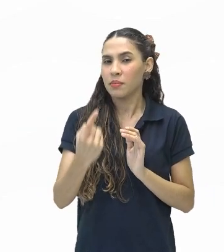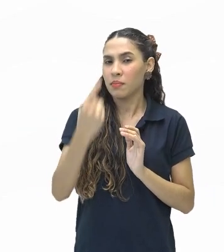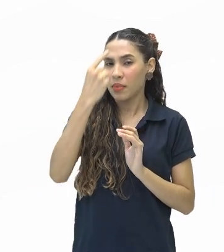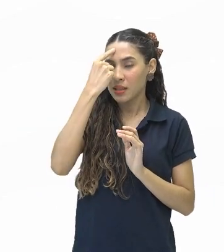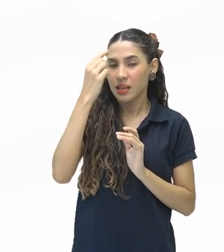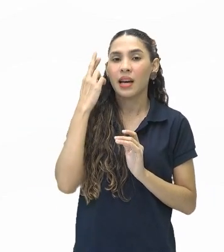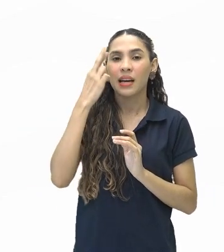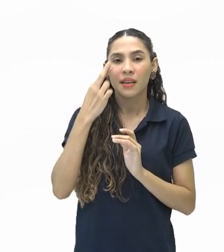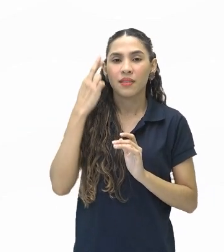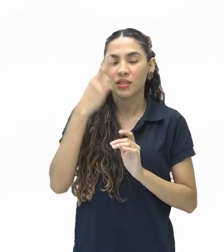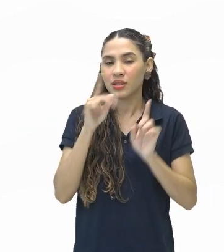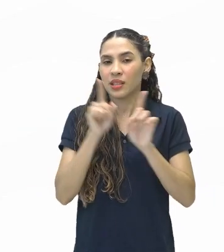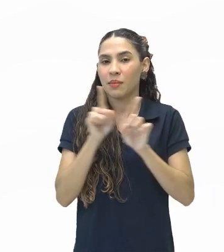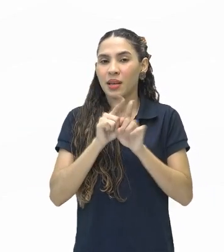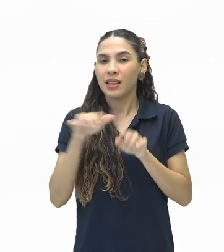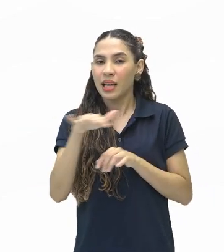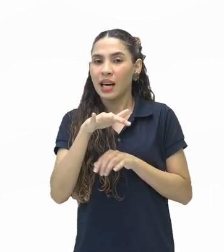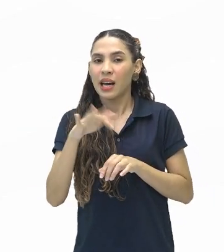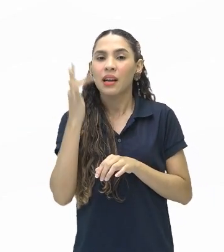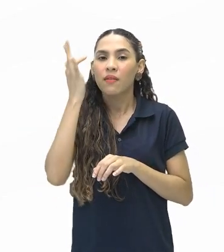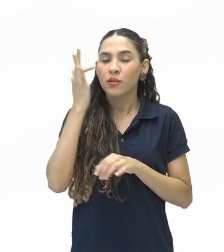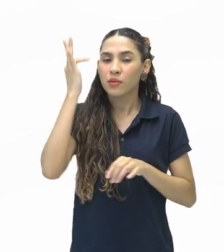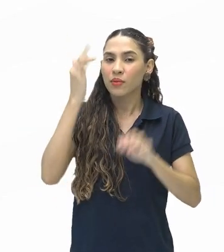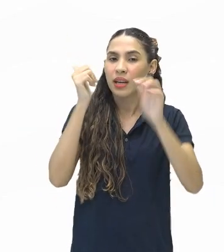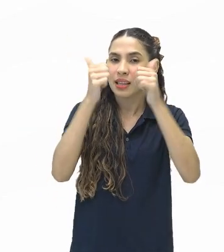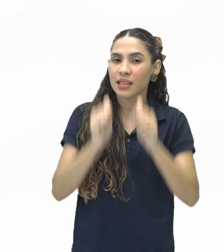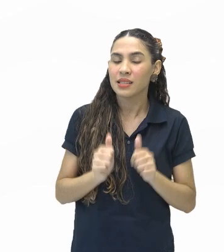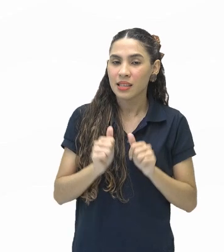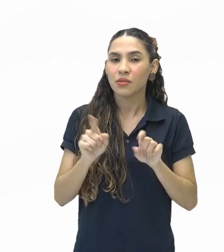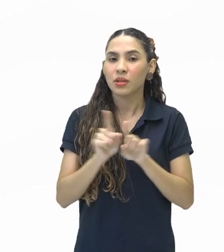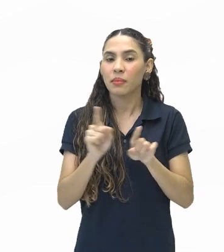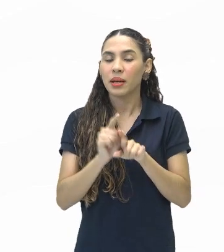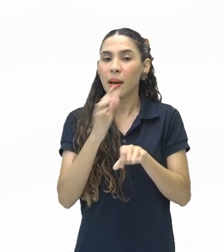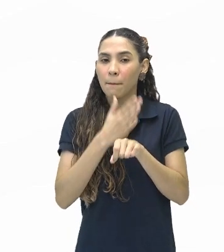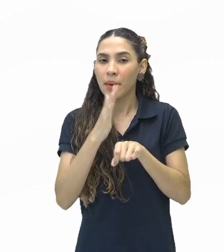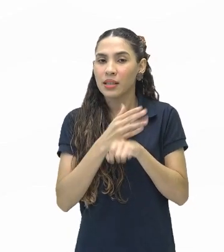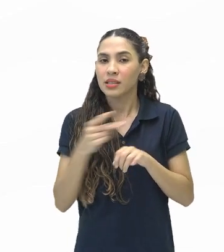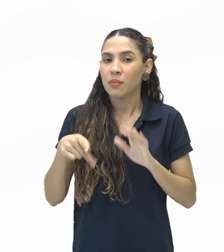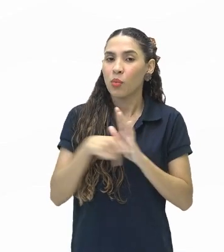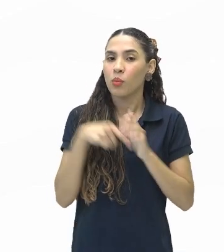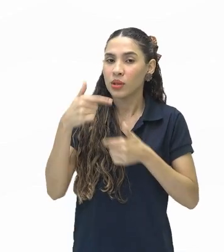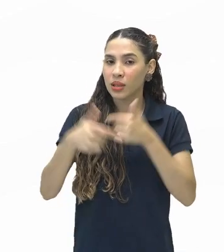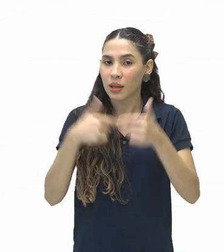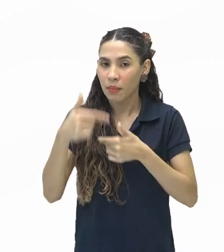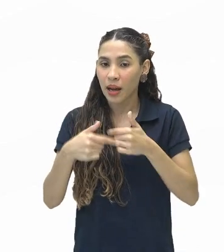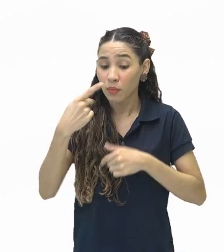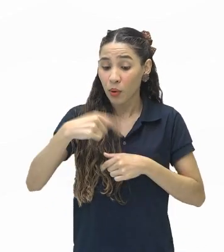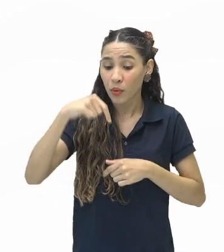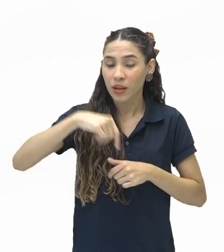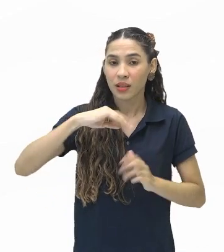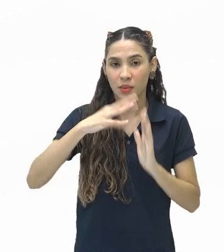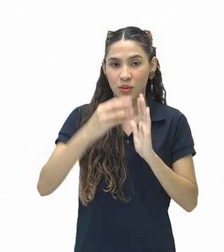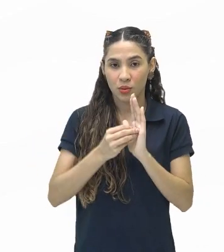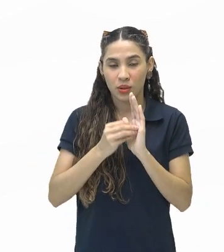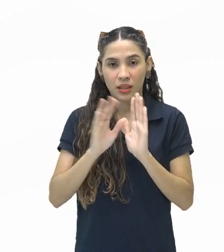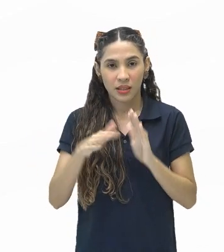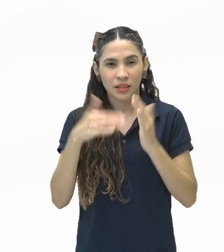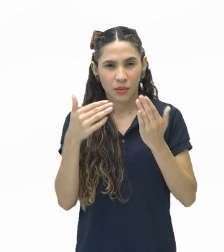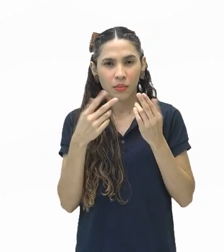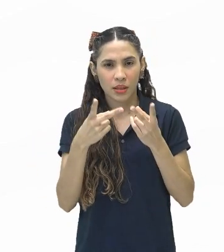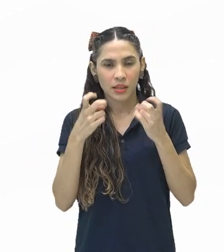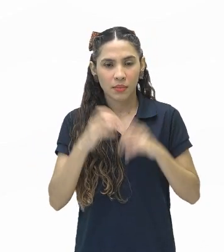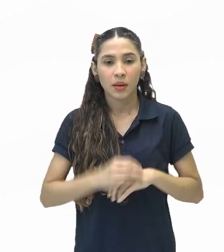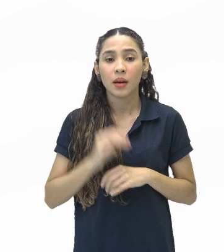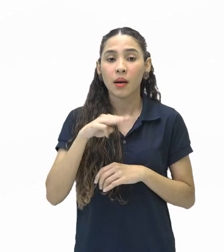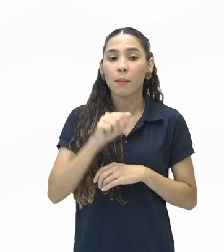refletir filosoficamente, analisando, né, essa prática do trabalho no Amazonas. Então, veja bem,